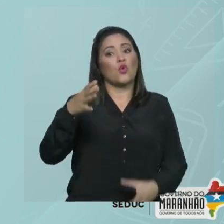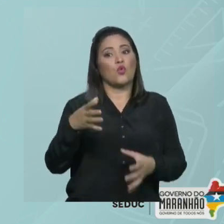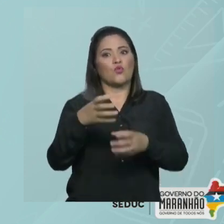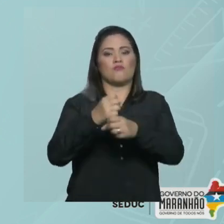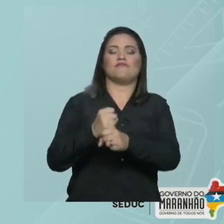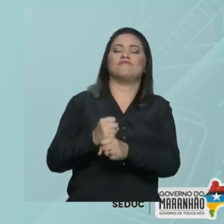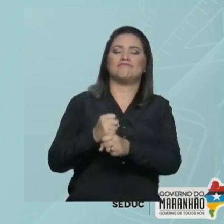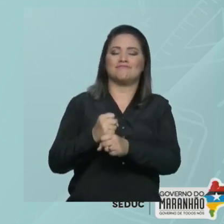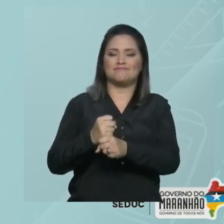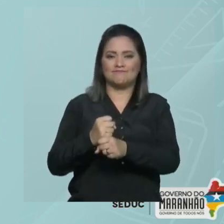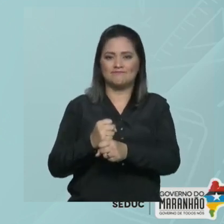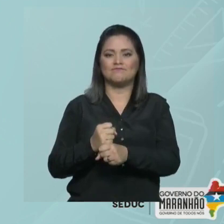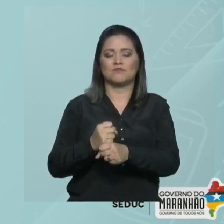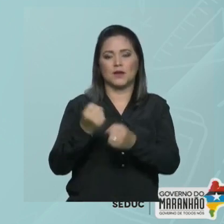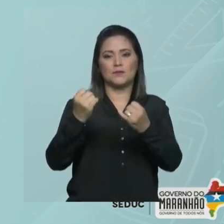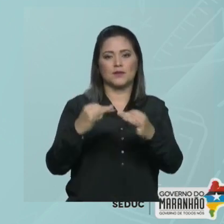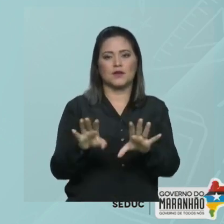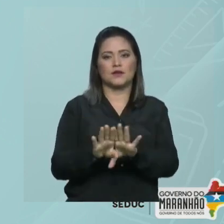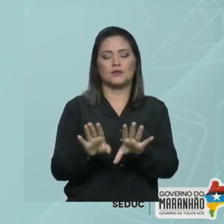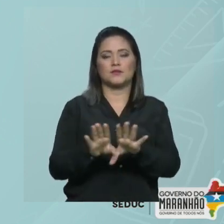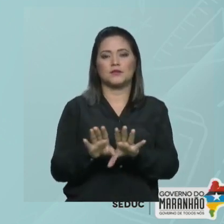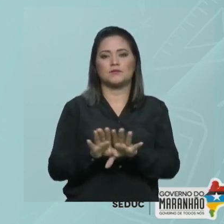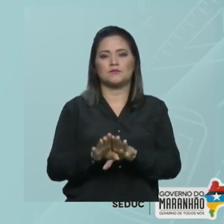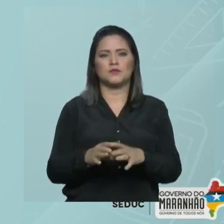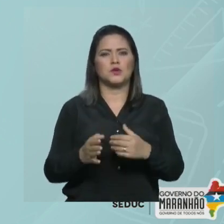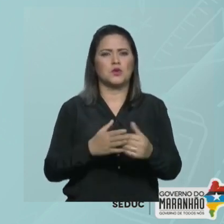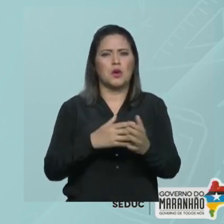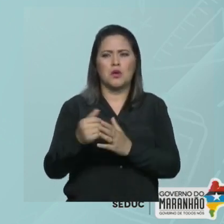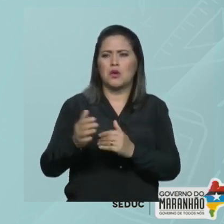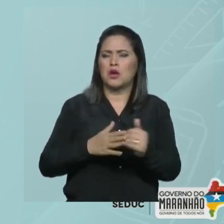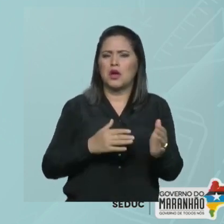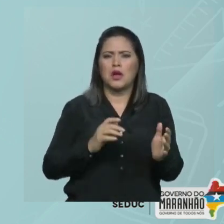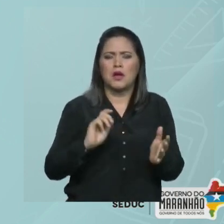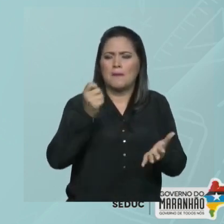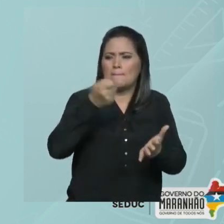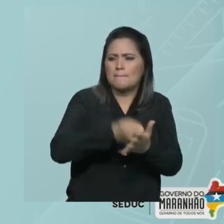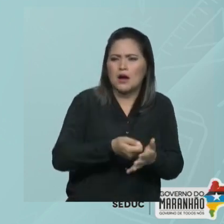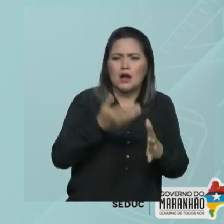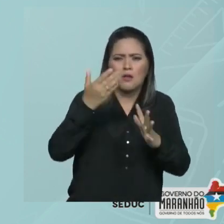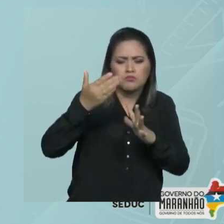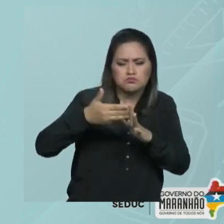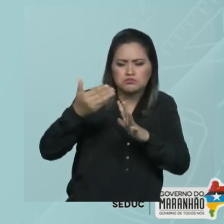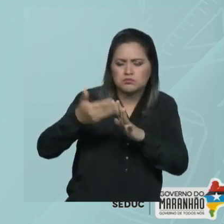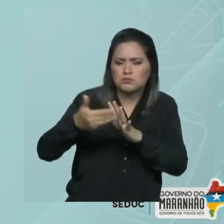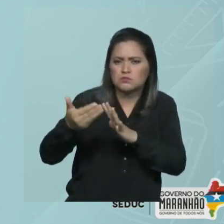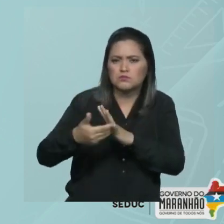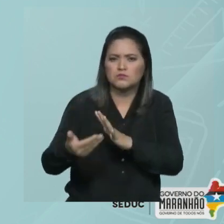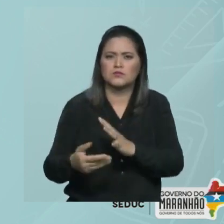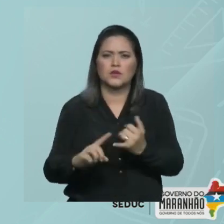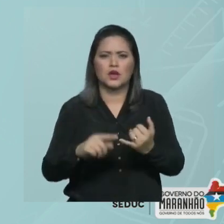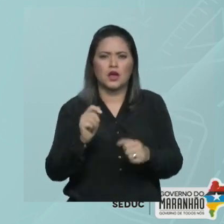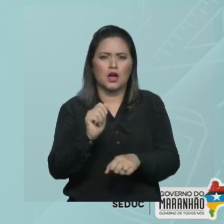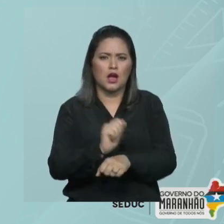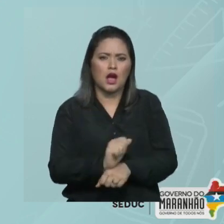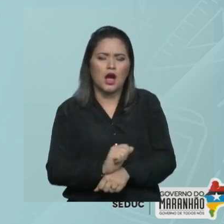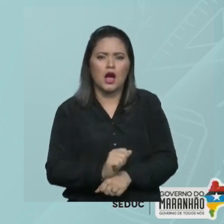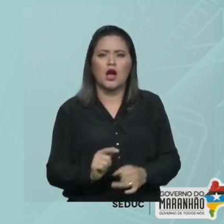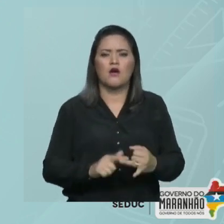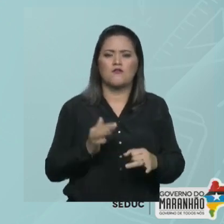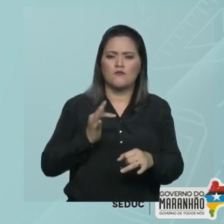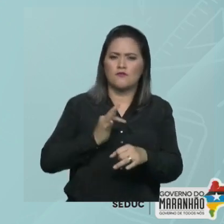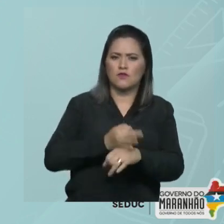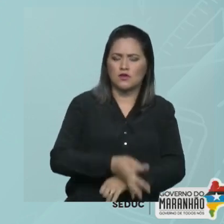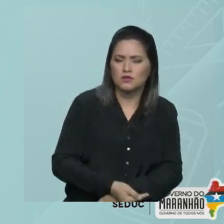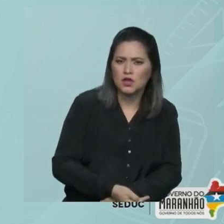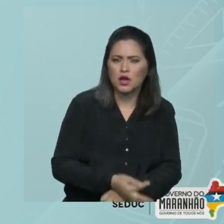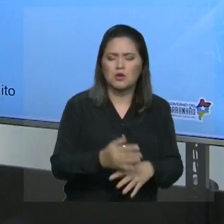também. Financiamentos em geral, financiamento de carro, financiamento estudantil, tudo isso envolve muita,